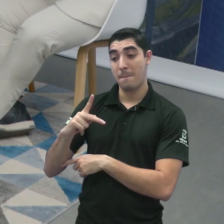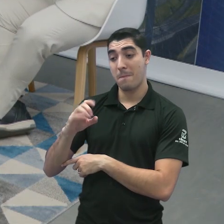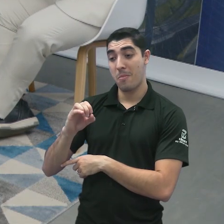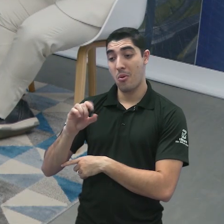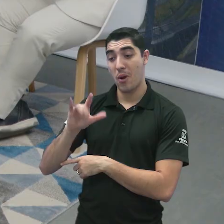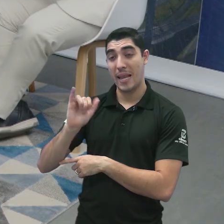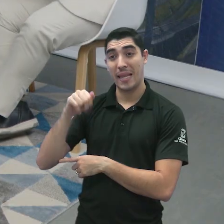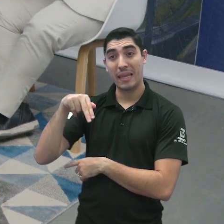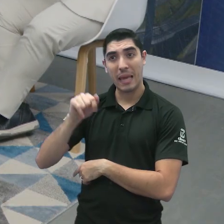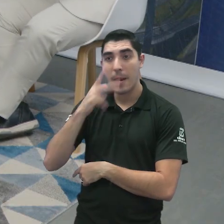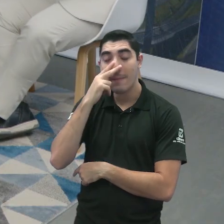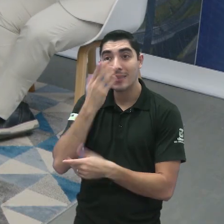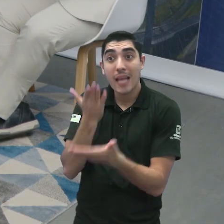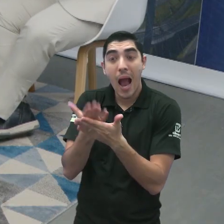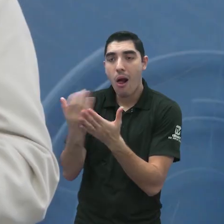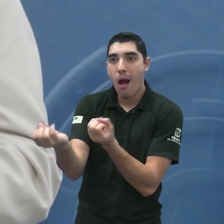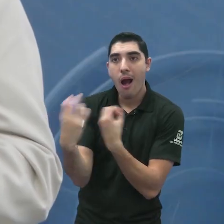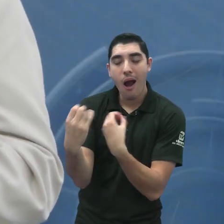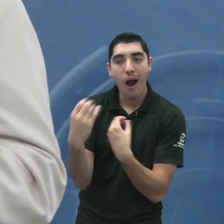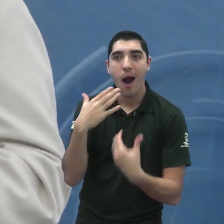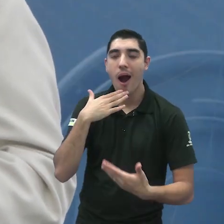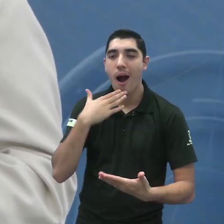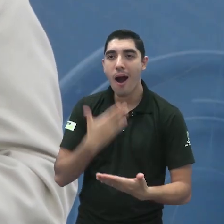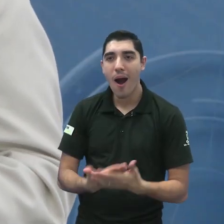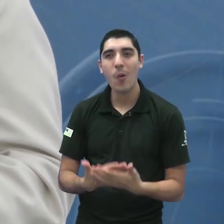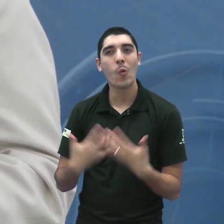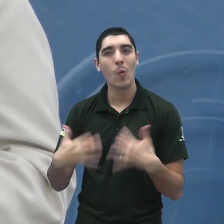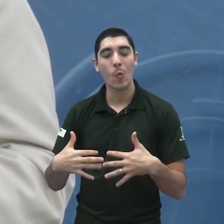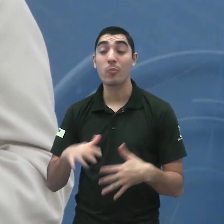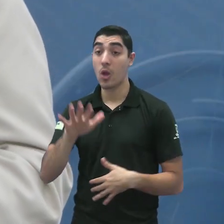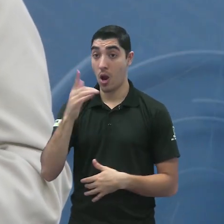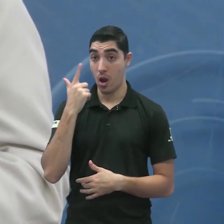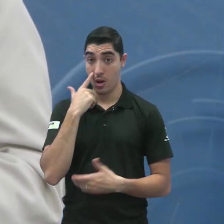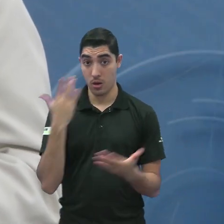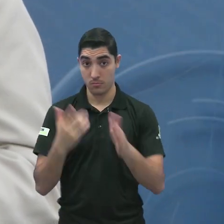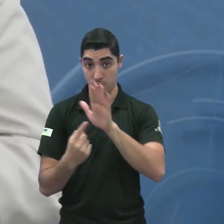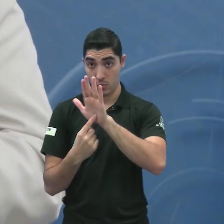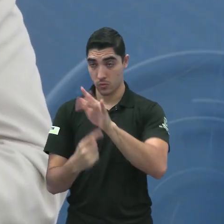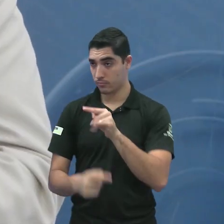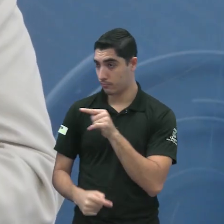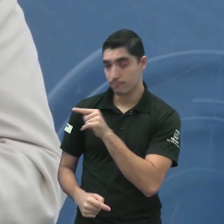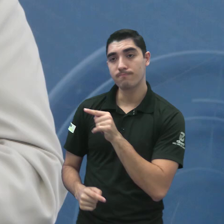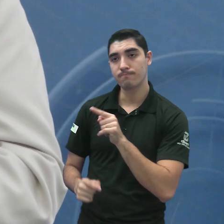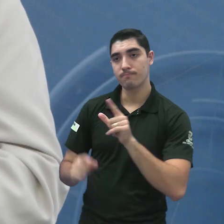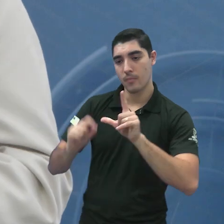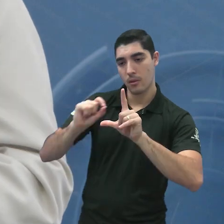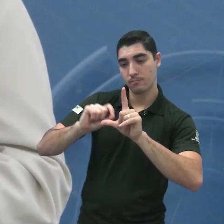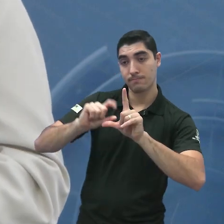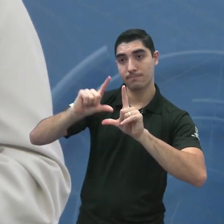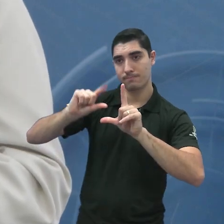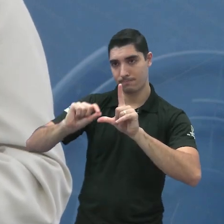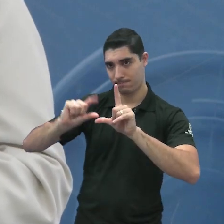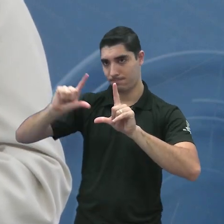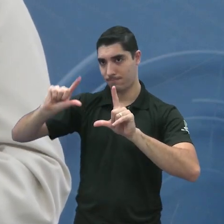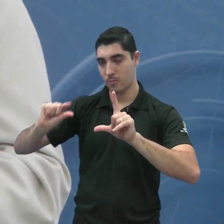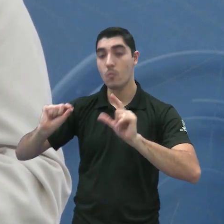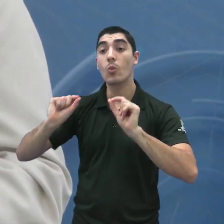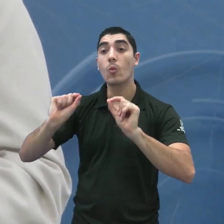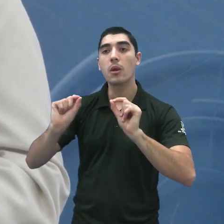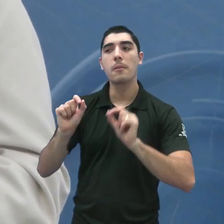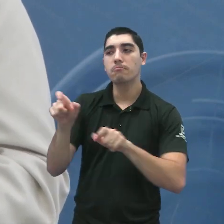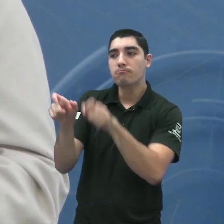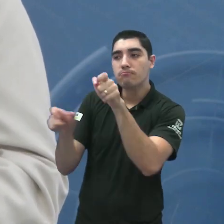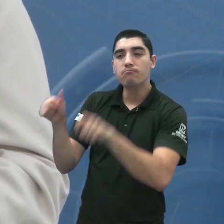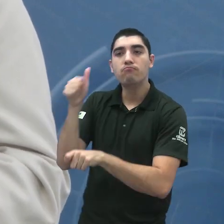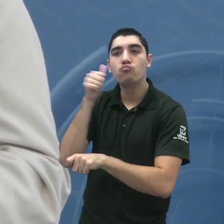Eduarda? Parabéns. Olha só, e agora a gente vai ver um gráfico, né, que mostra a participação